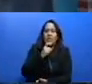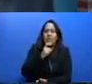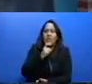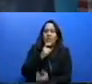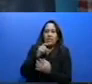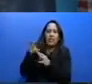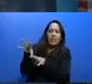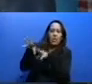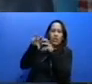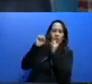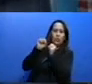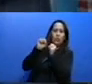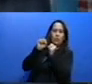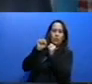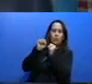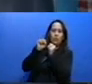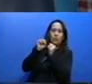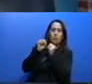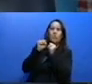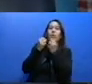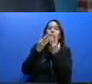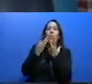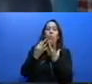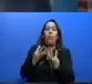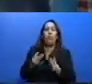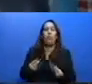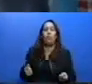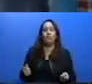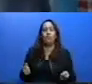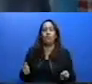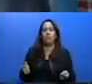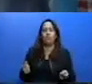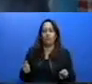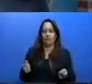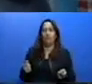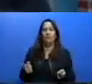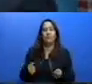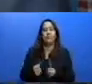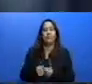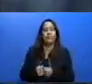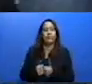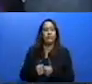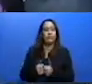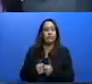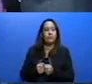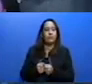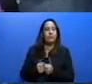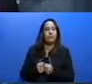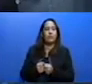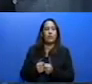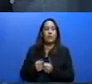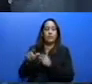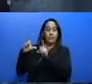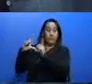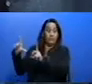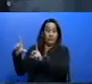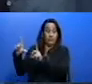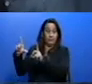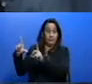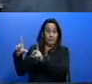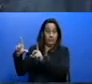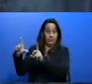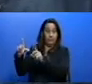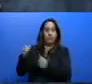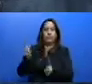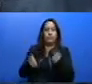que é uma temperatura alta e quente. E aí faz com que ele derreta. Na segunda imagem, aqui nós